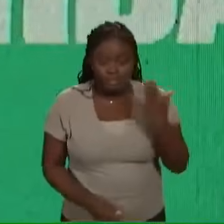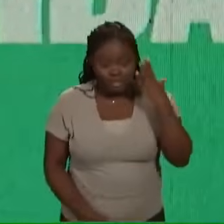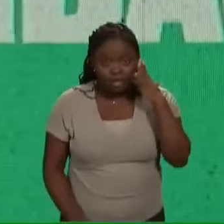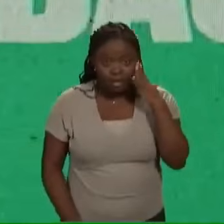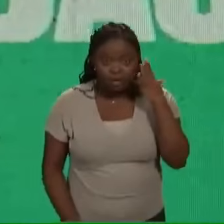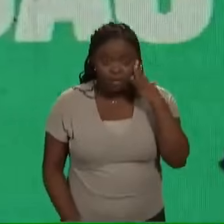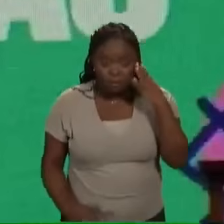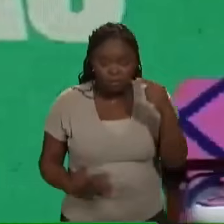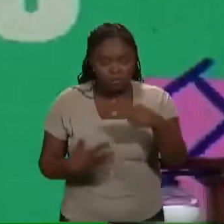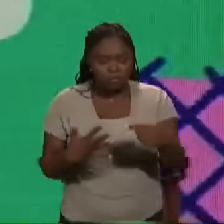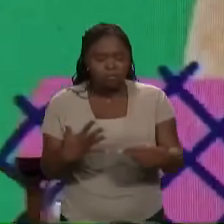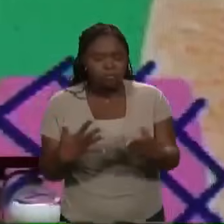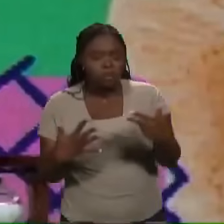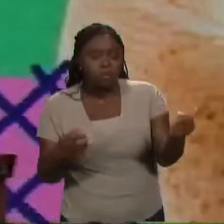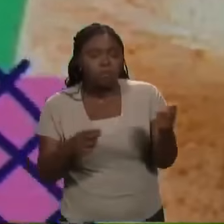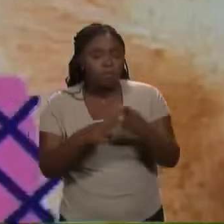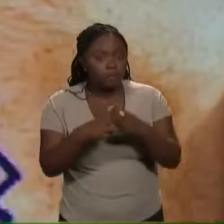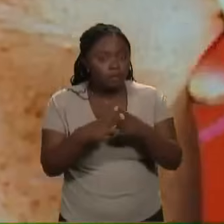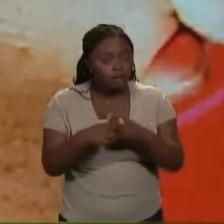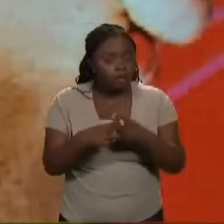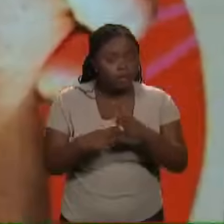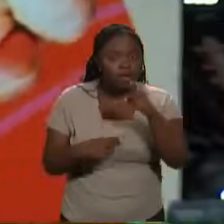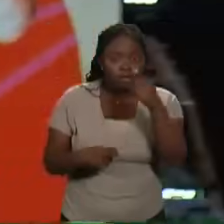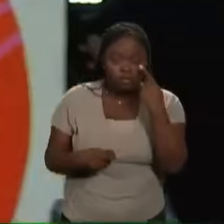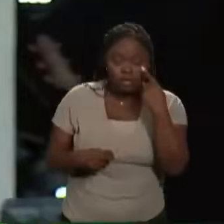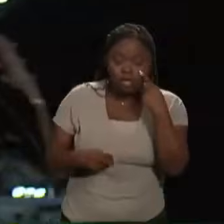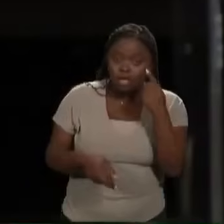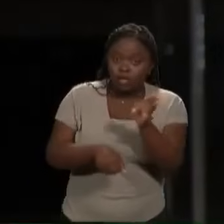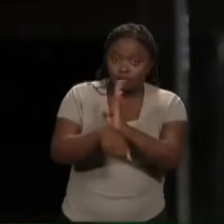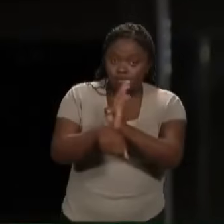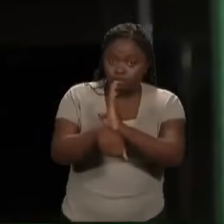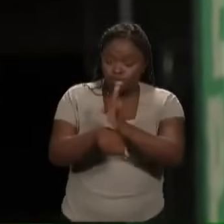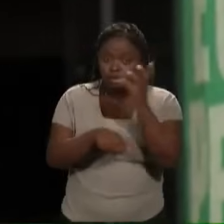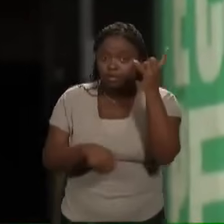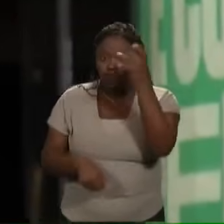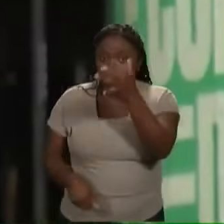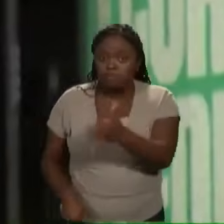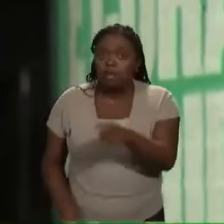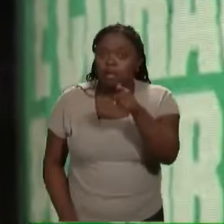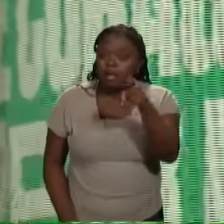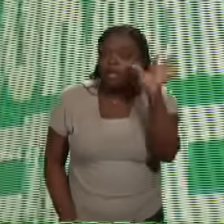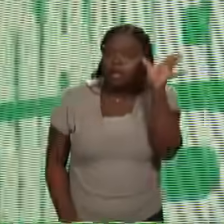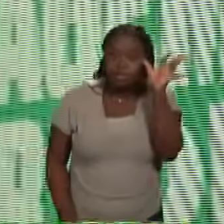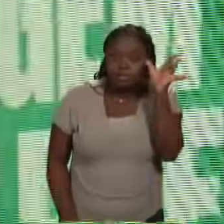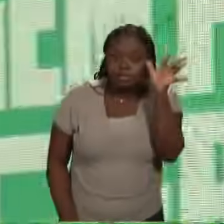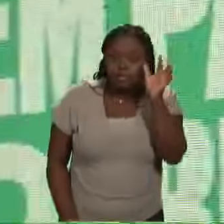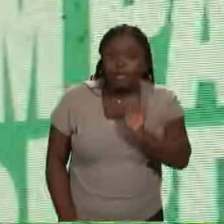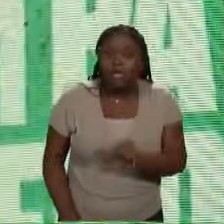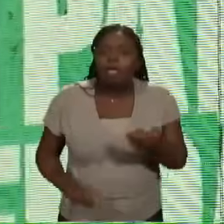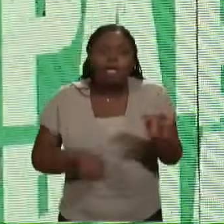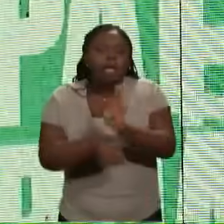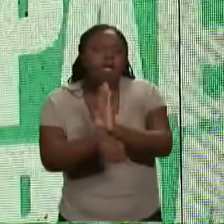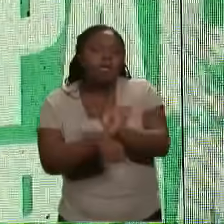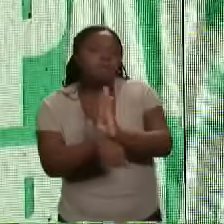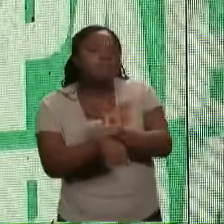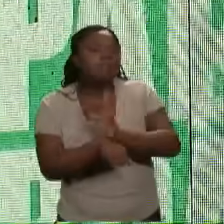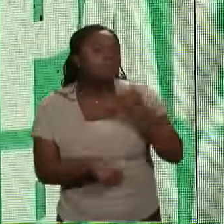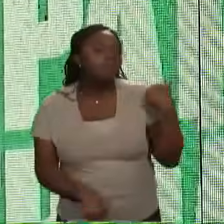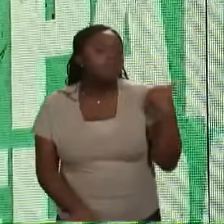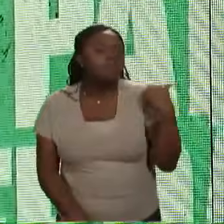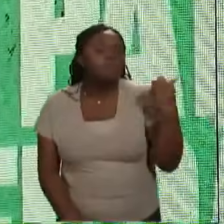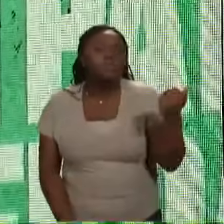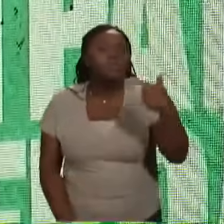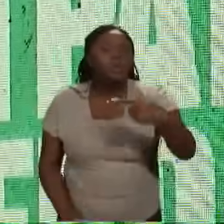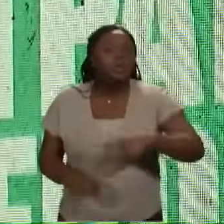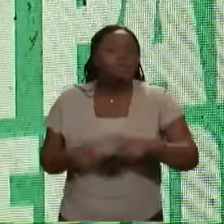Sabe? A pornografia que você viu, aquele filme de madrugada que você estava assistindo, aí o filme era classificação 12